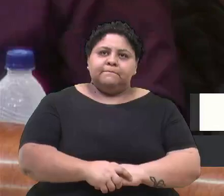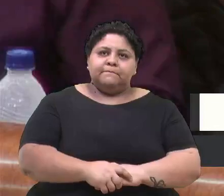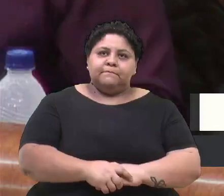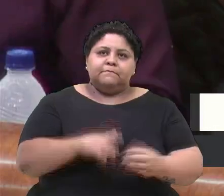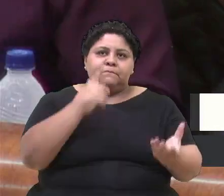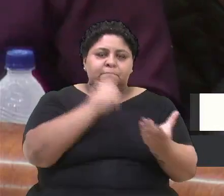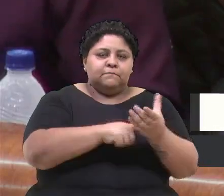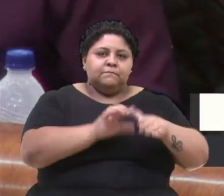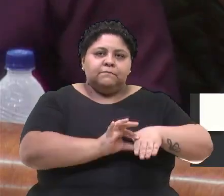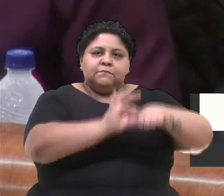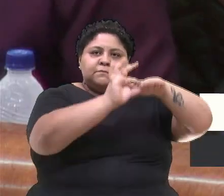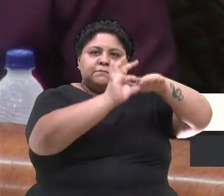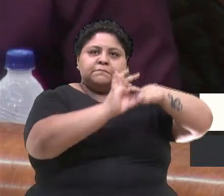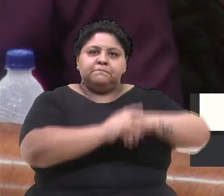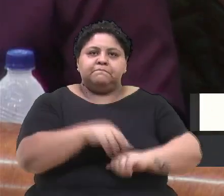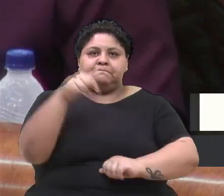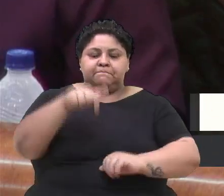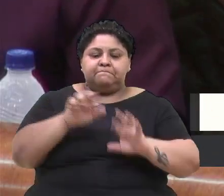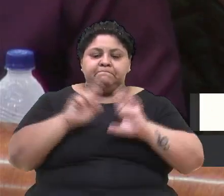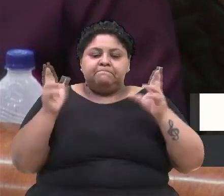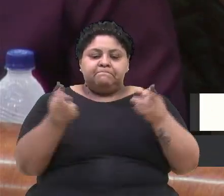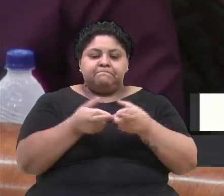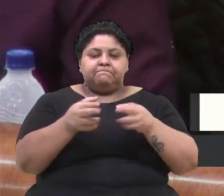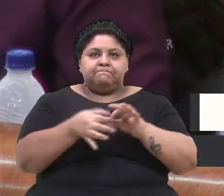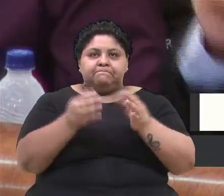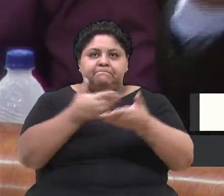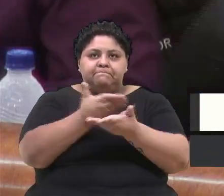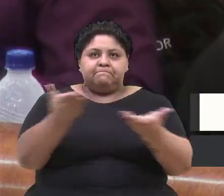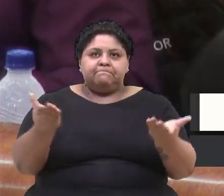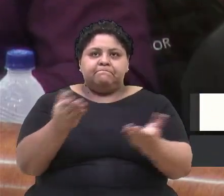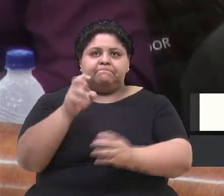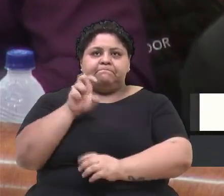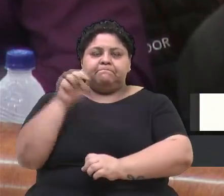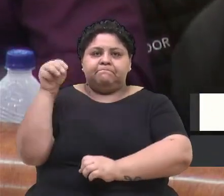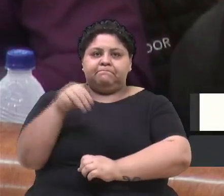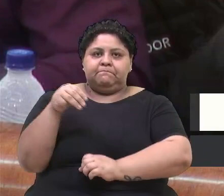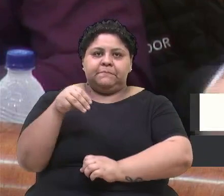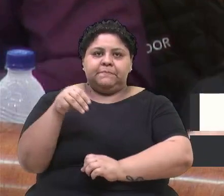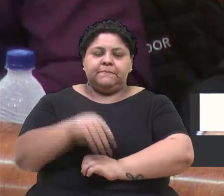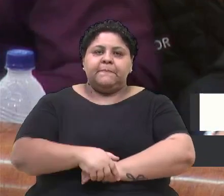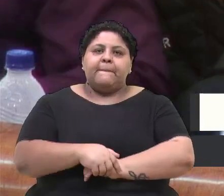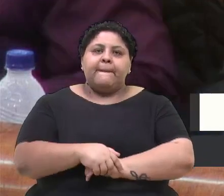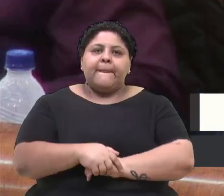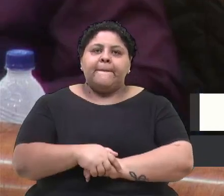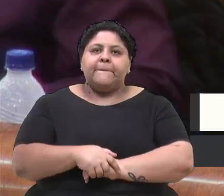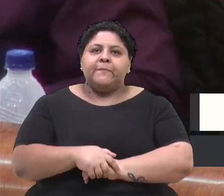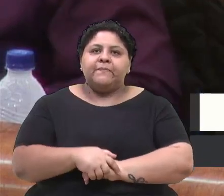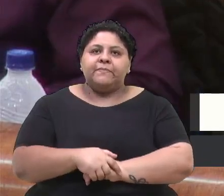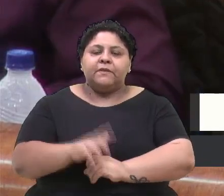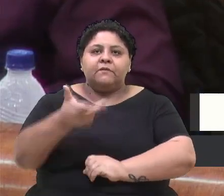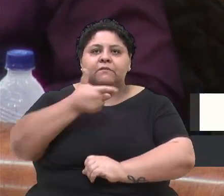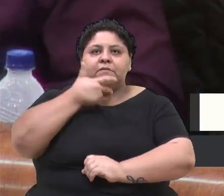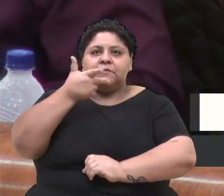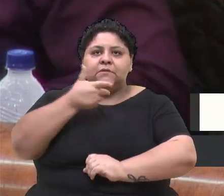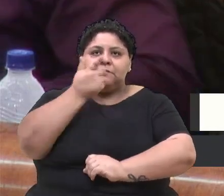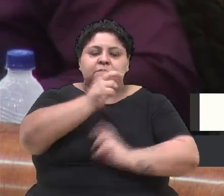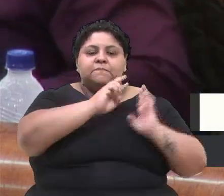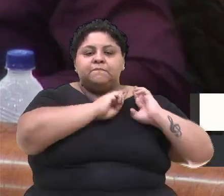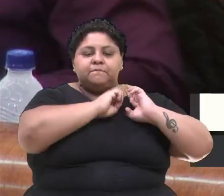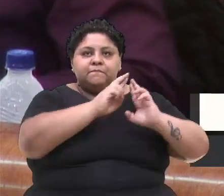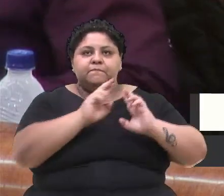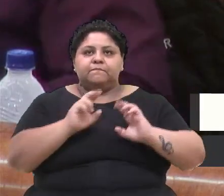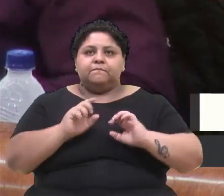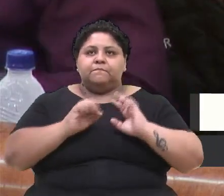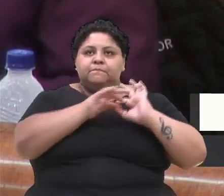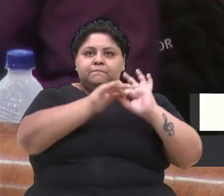dos líderes, esta sessão ordinária abre espaço de 5 minutos para manifestação de representante da União